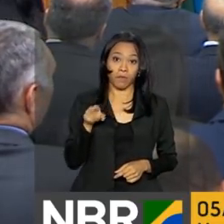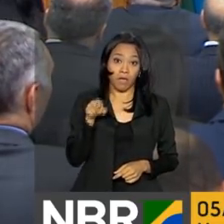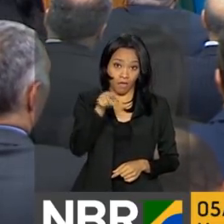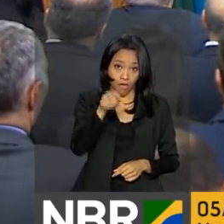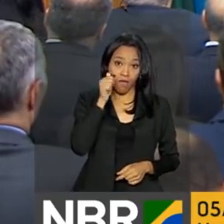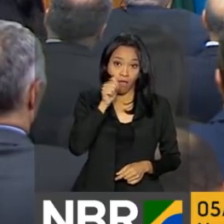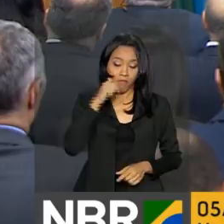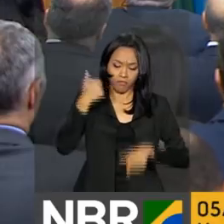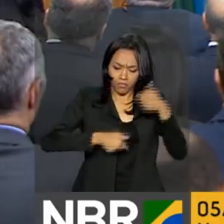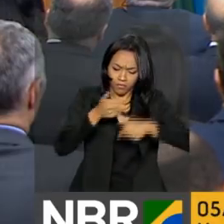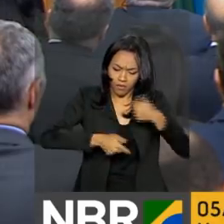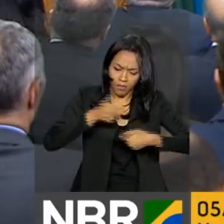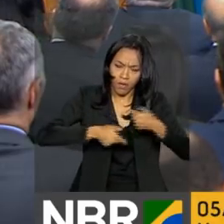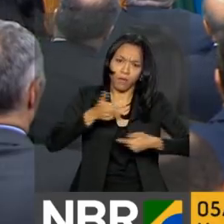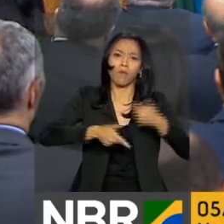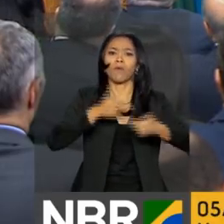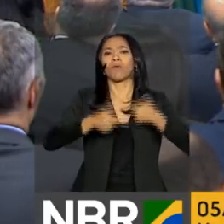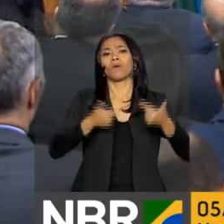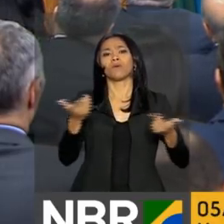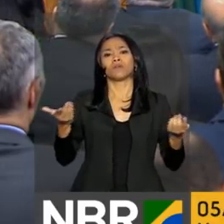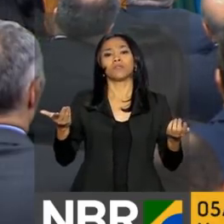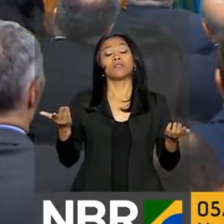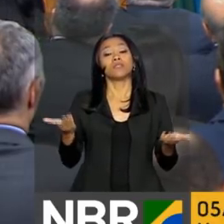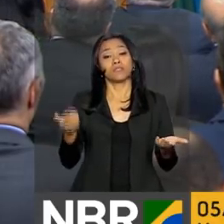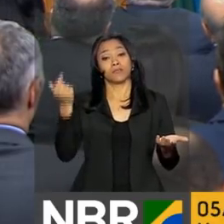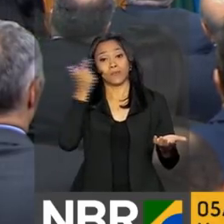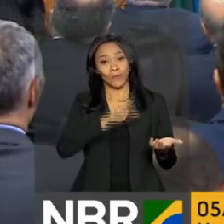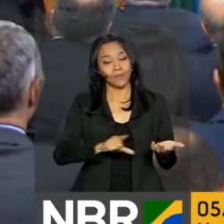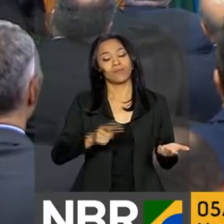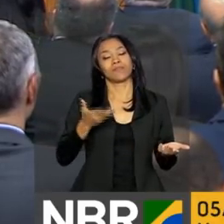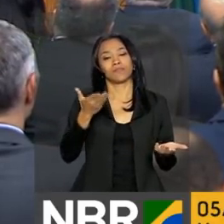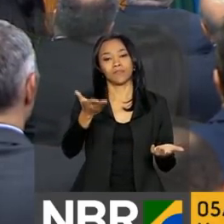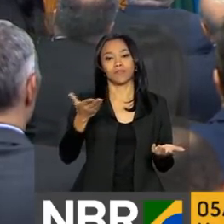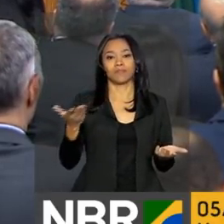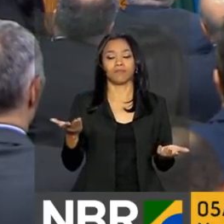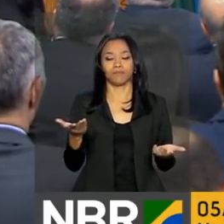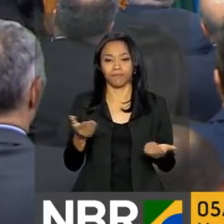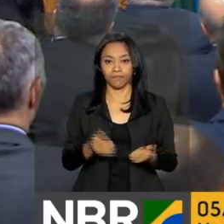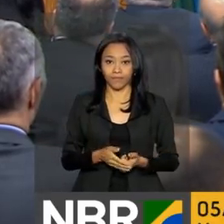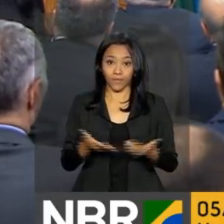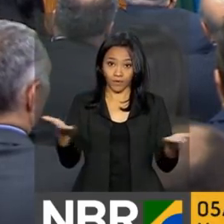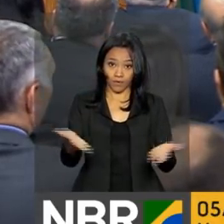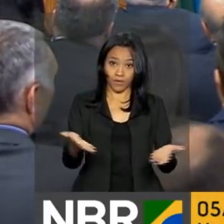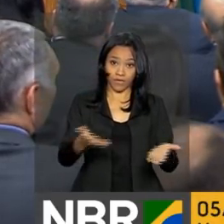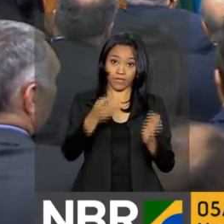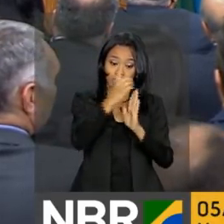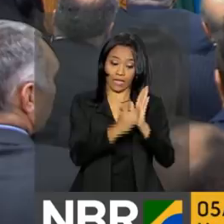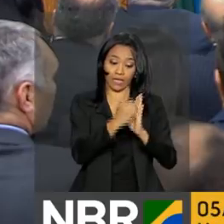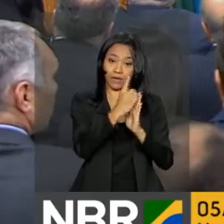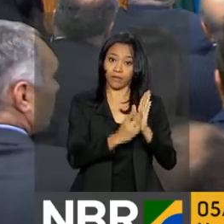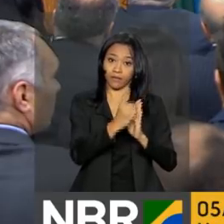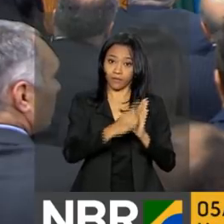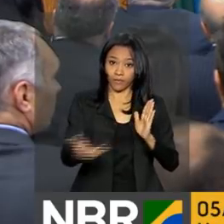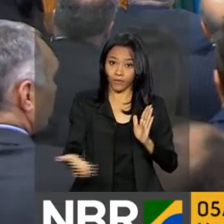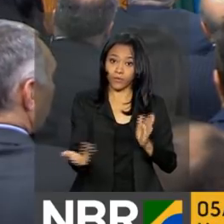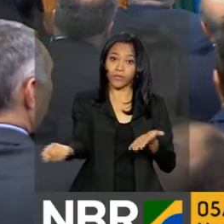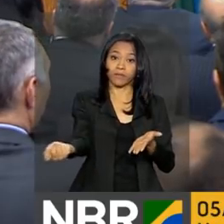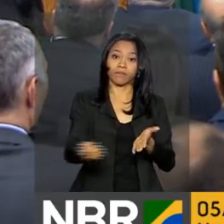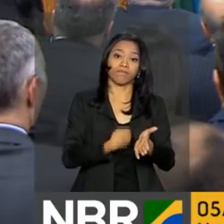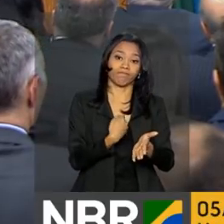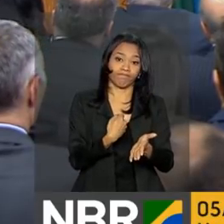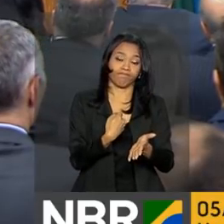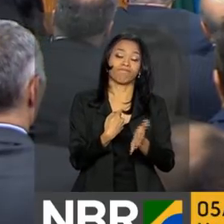matéria e naturalmente sensibilizou aqueles que acabaram por produzir esse decreto que nós acabamos